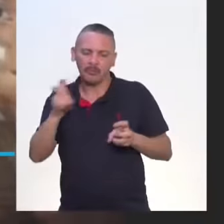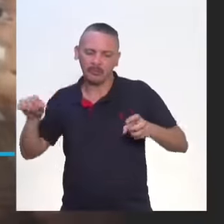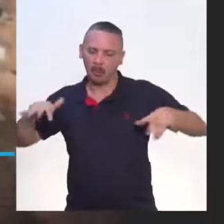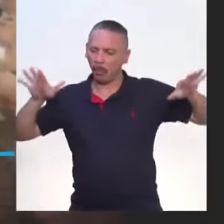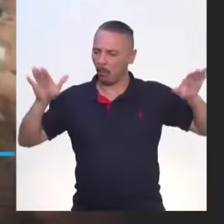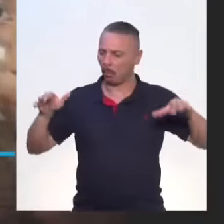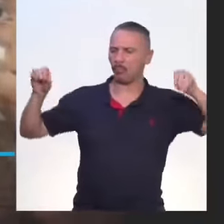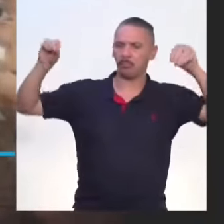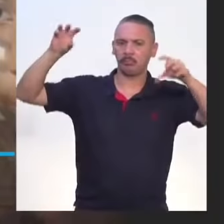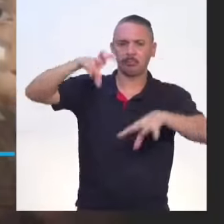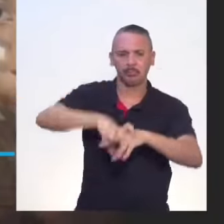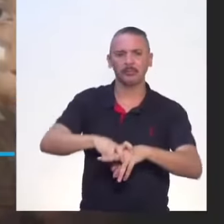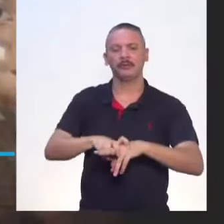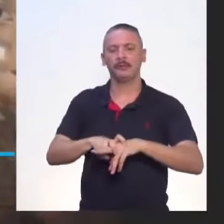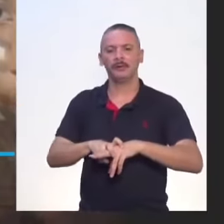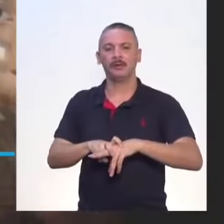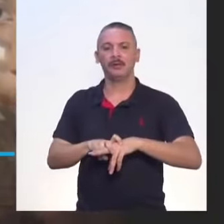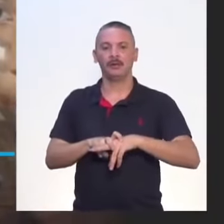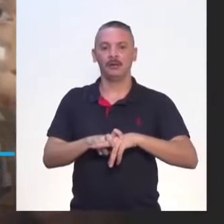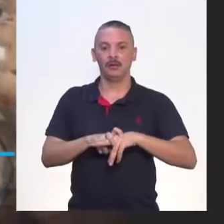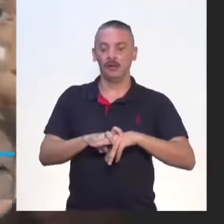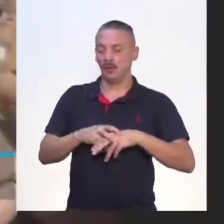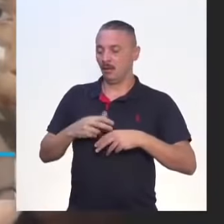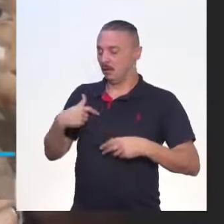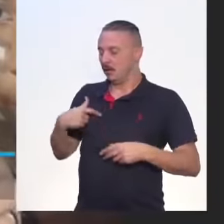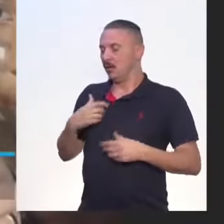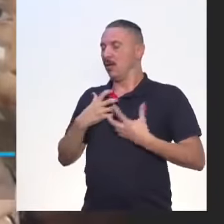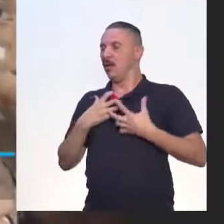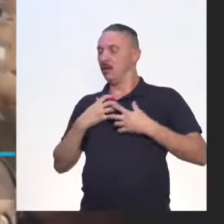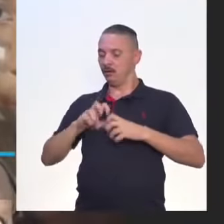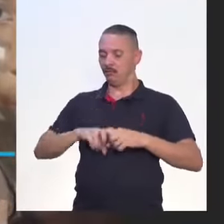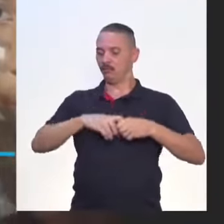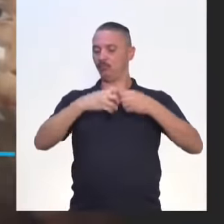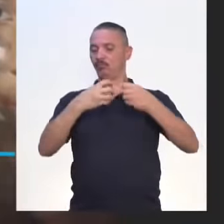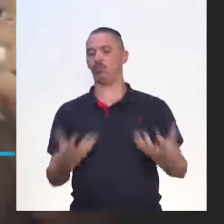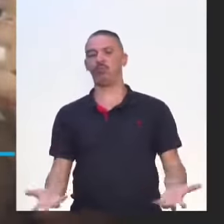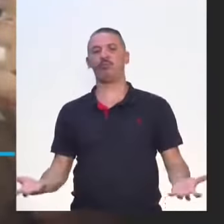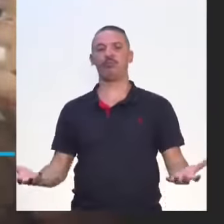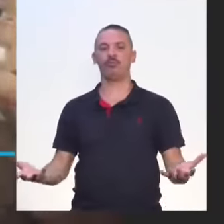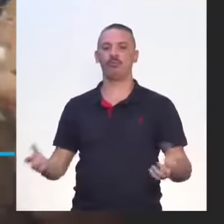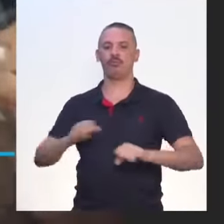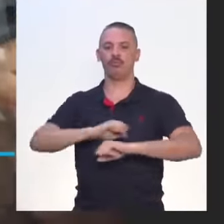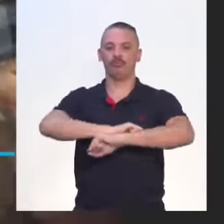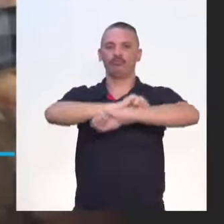foi tão sufocado que ele derrubou o coco. O que aconteceu?